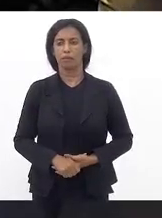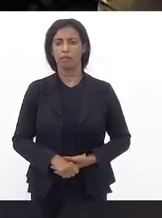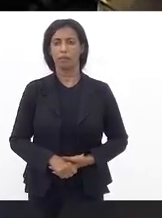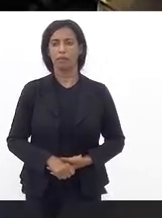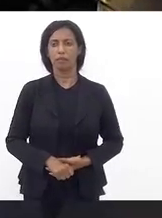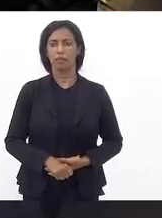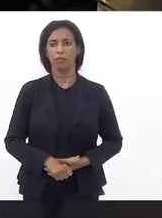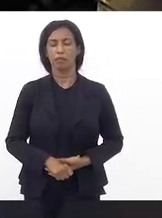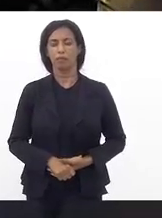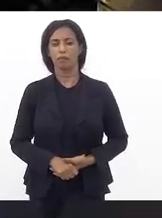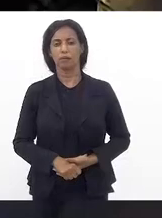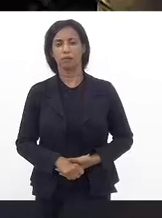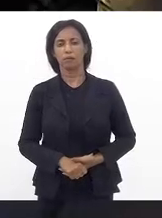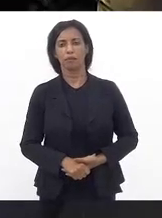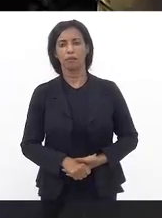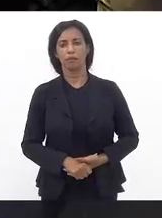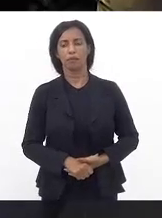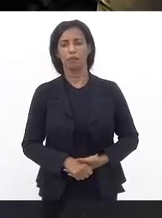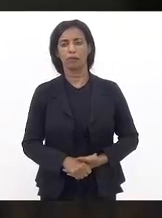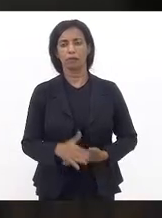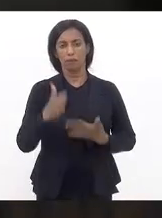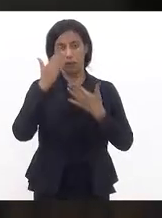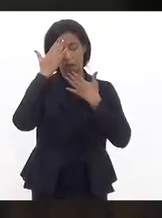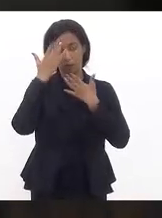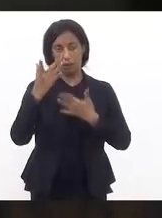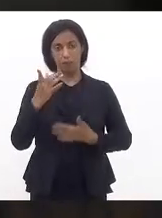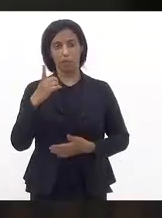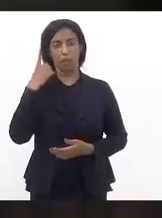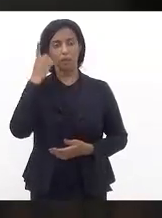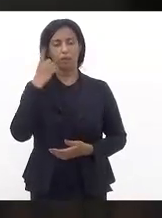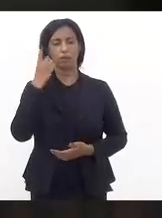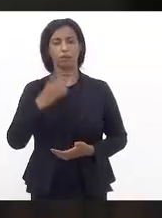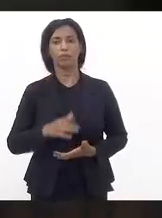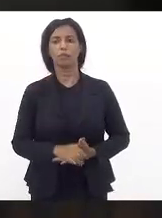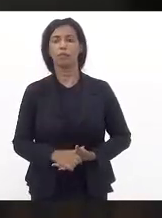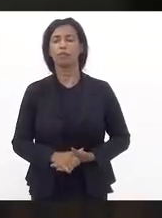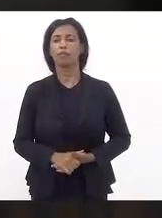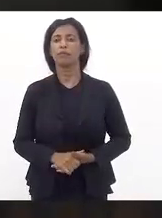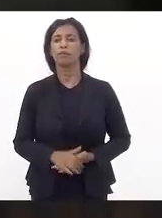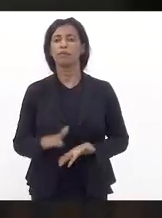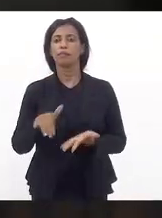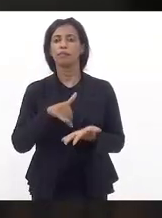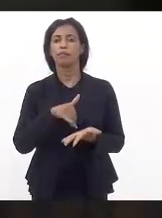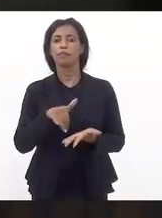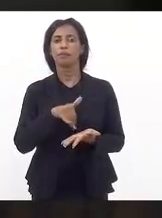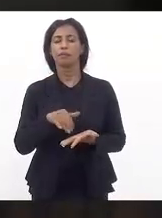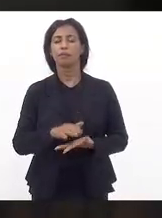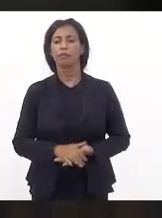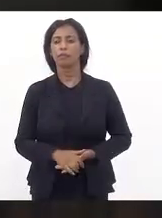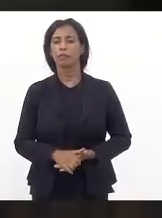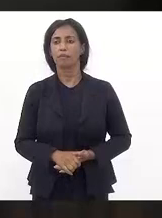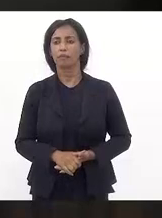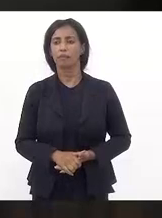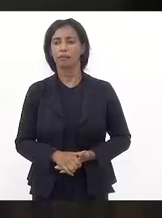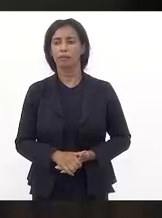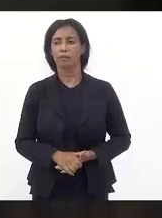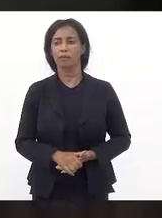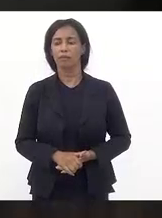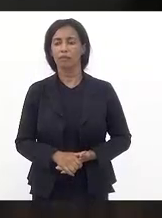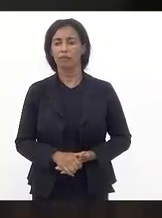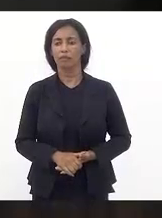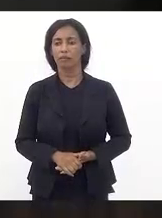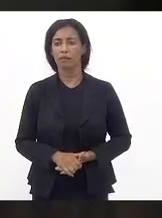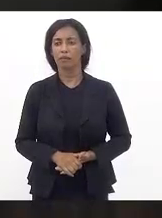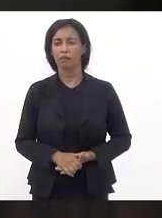E aí é obrigada a deputada deputado-secretário uma tendência Nutella